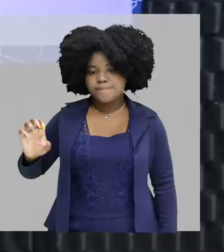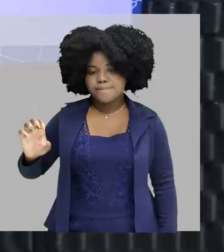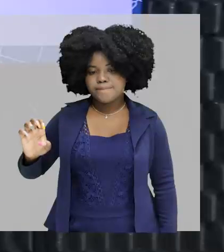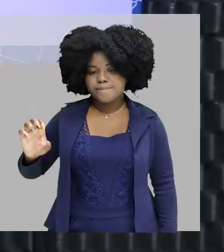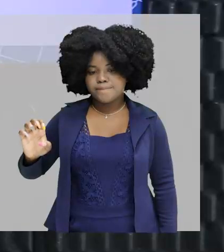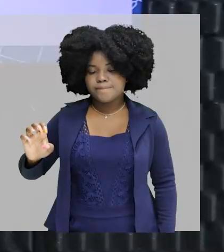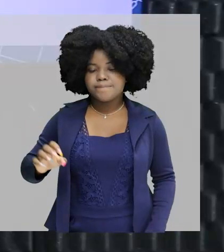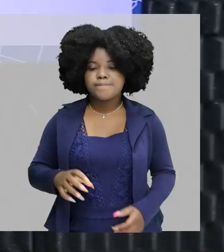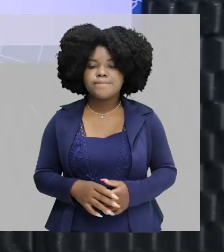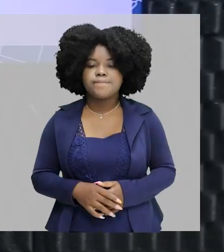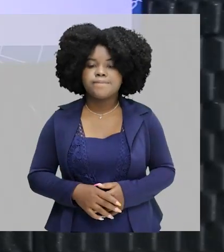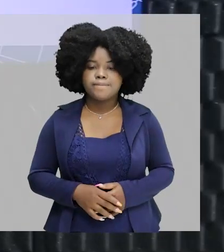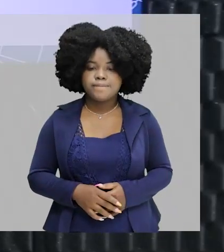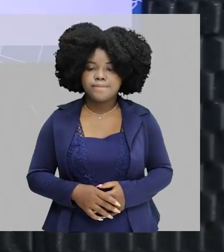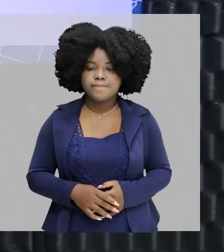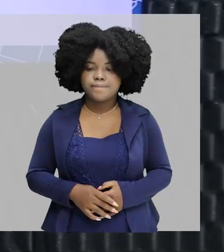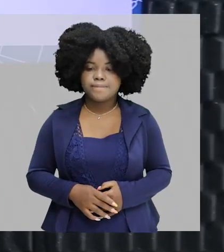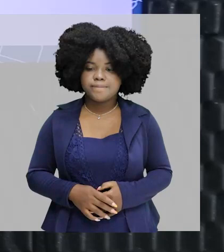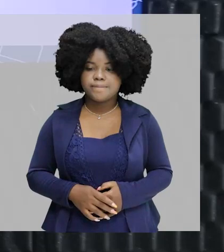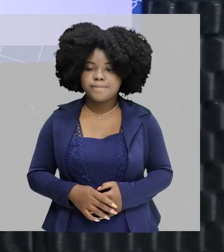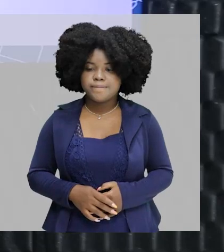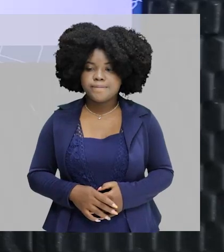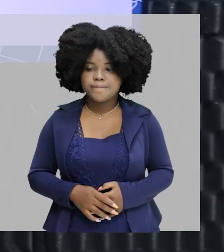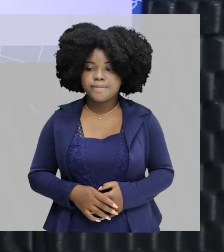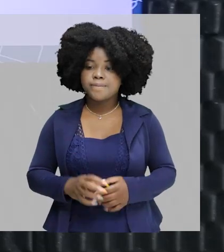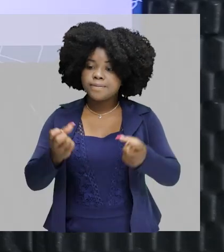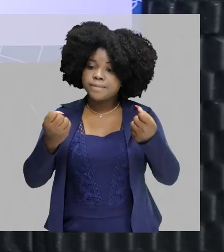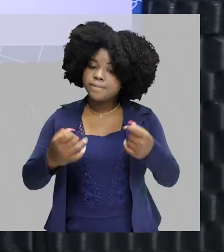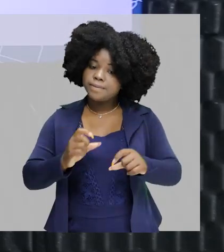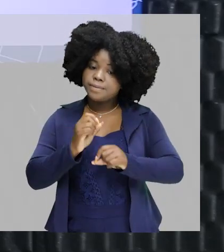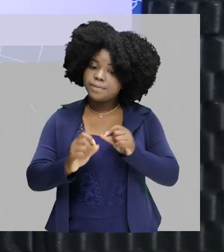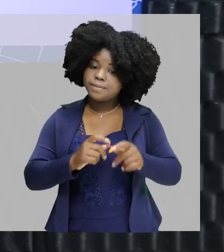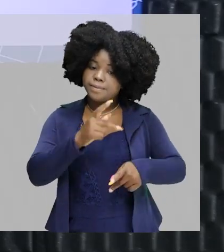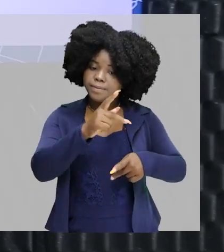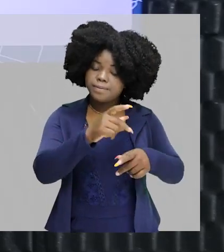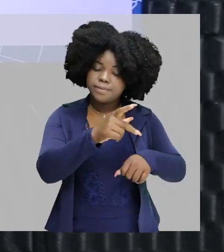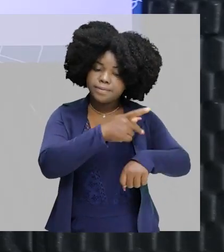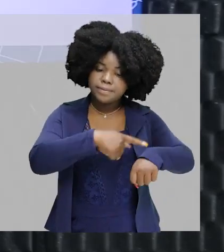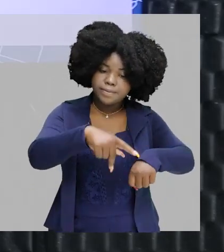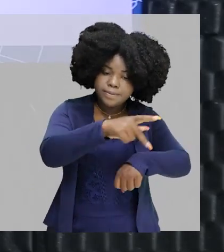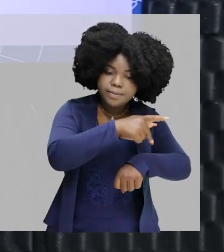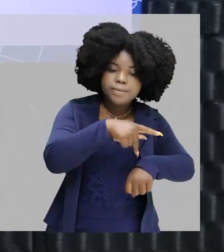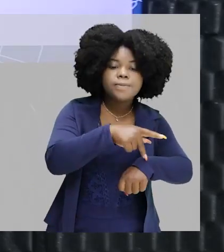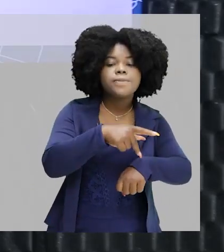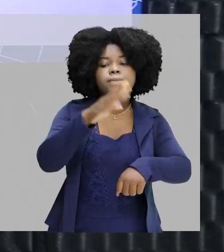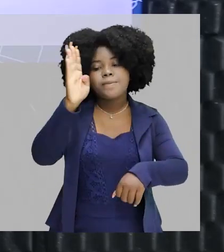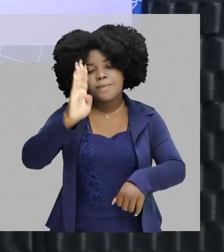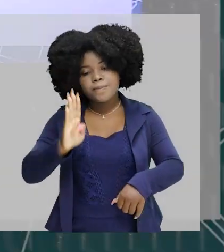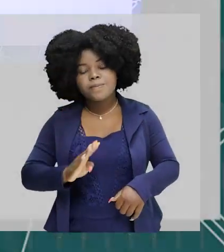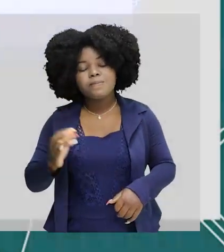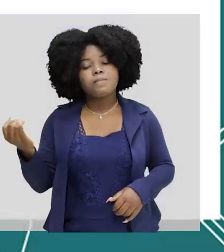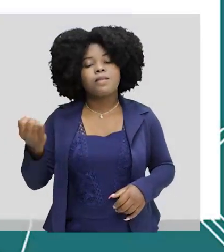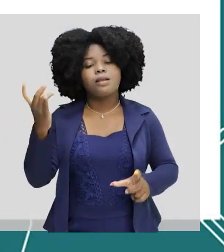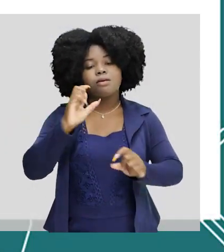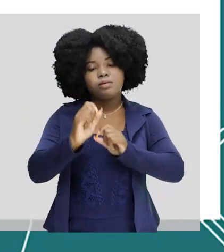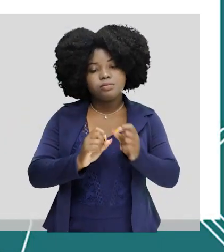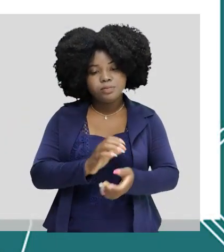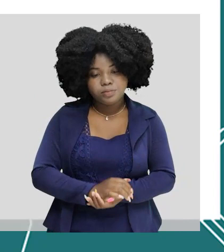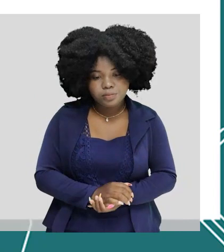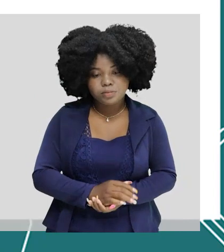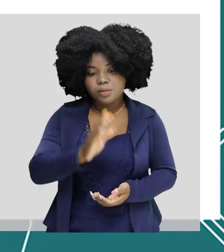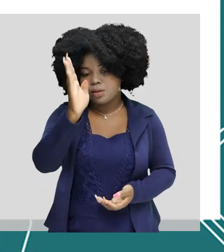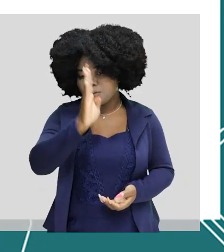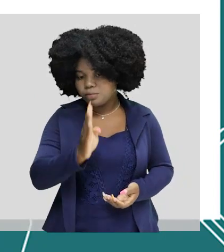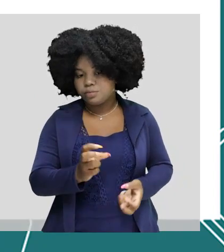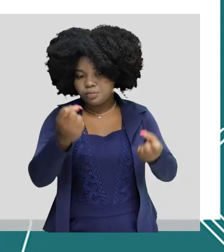zona rural. Galerinha, vamos falar sobre o nosso país, sobre o Brasil. Primeira coisa importante, o Brasil, como eu já